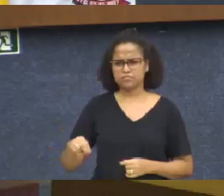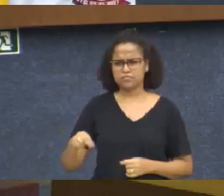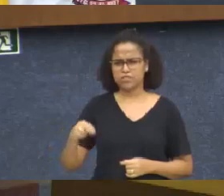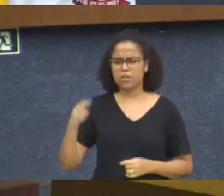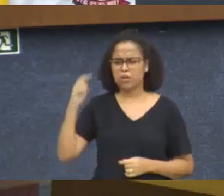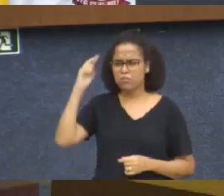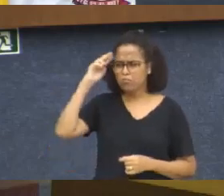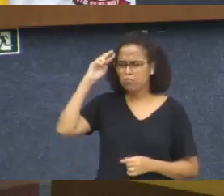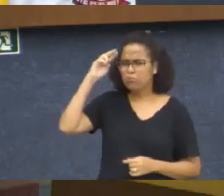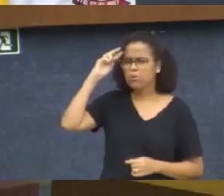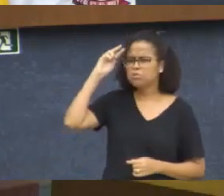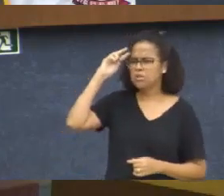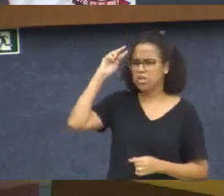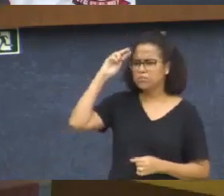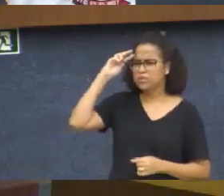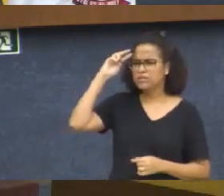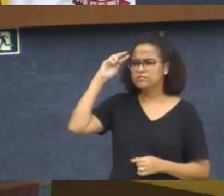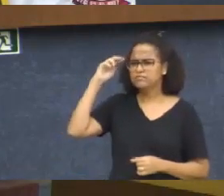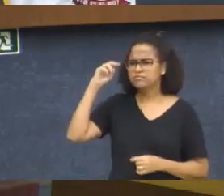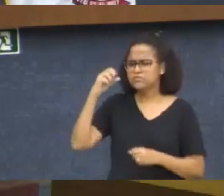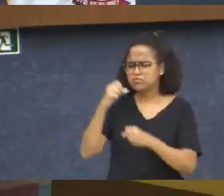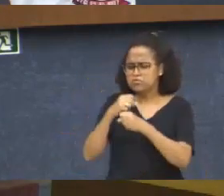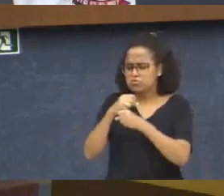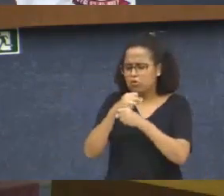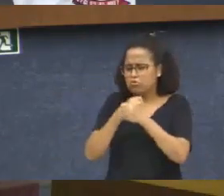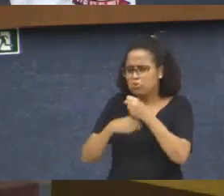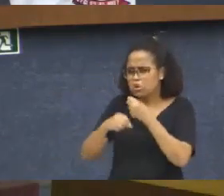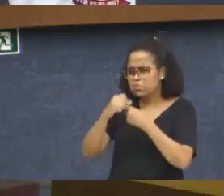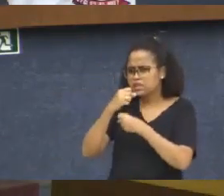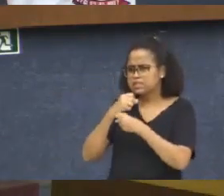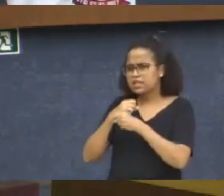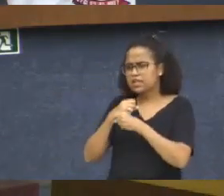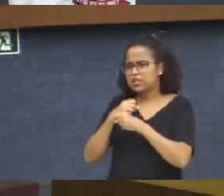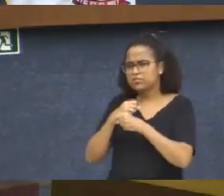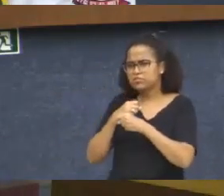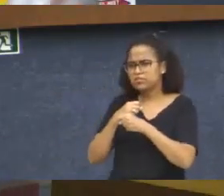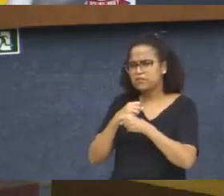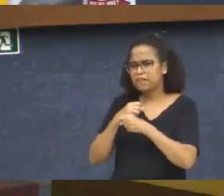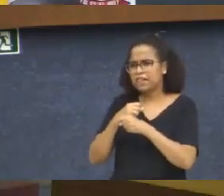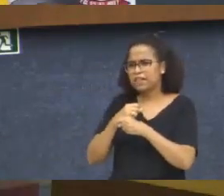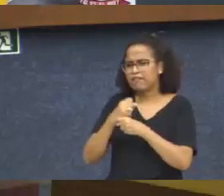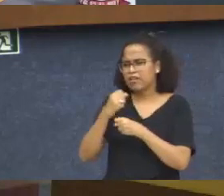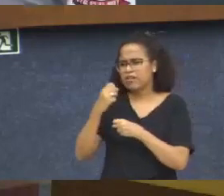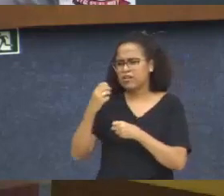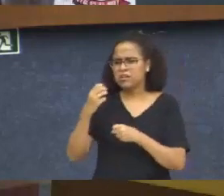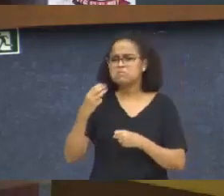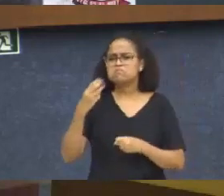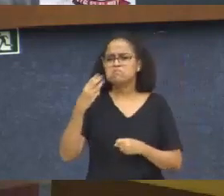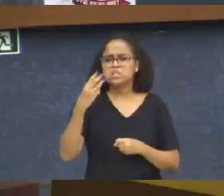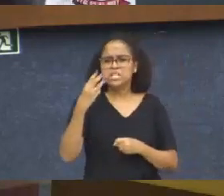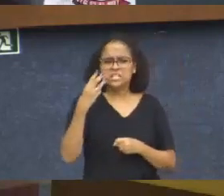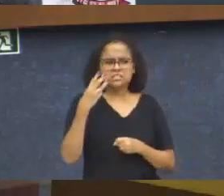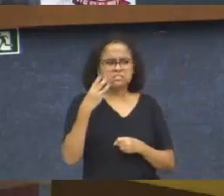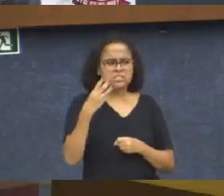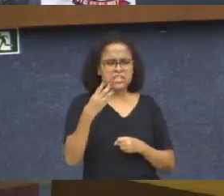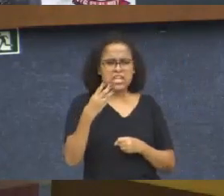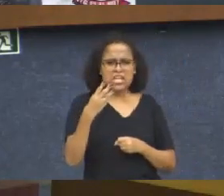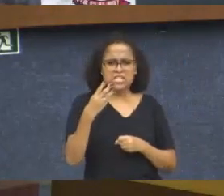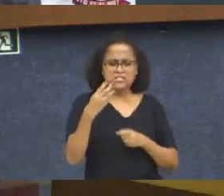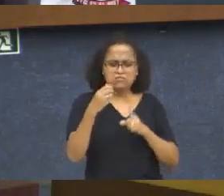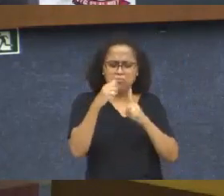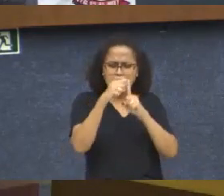passado, de 12 meses, 3 meses eles ficaram parados. 3